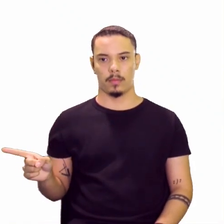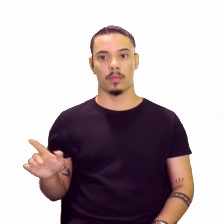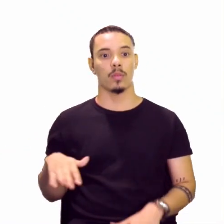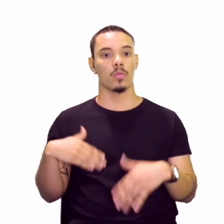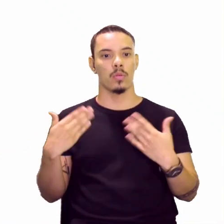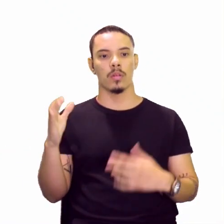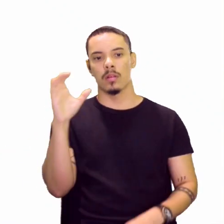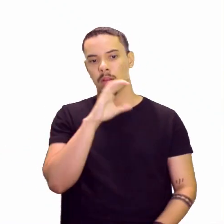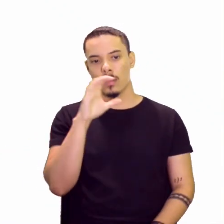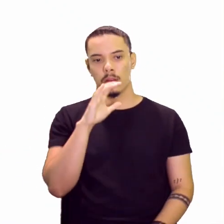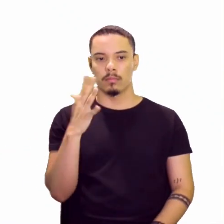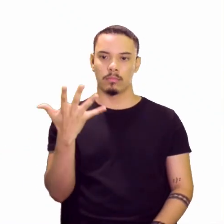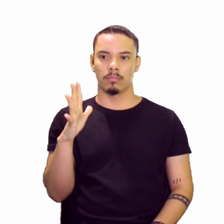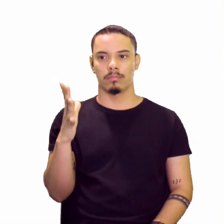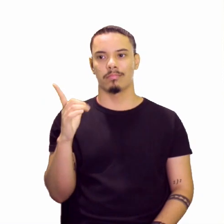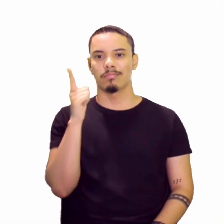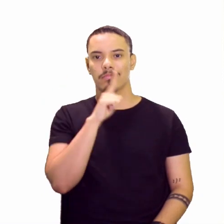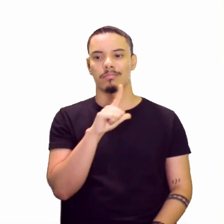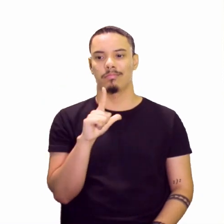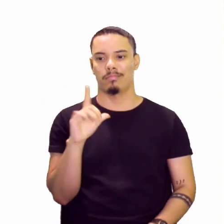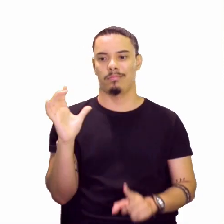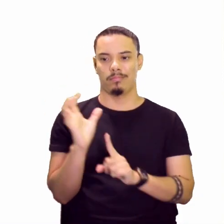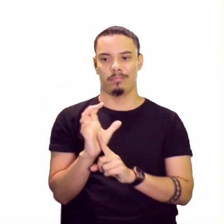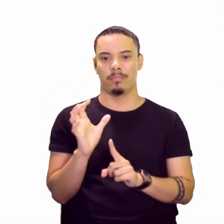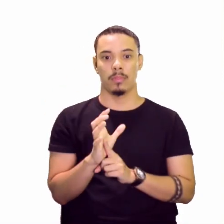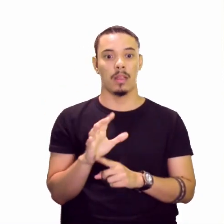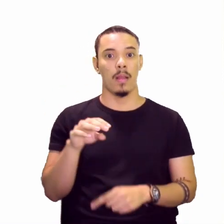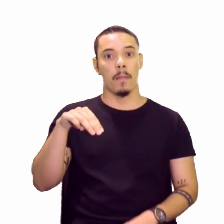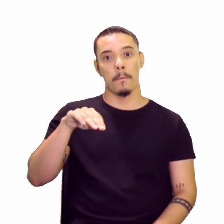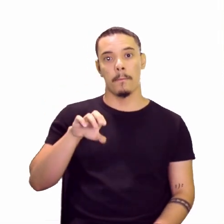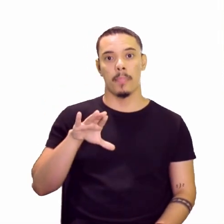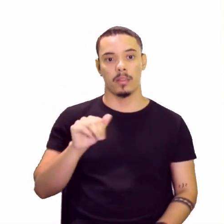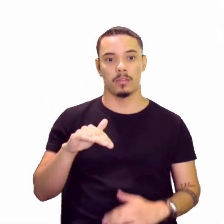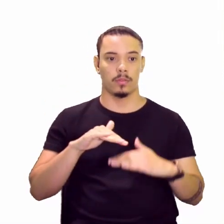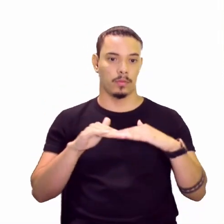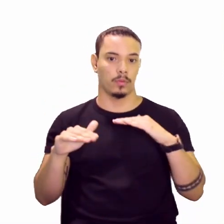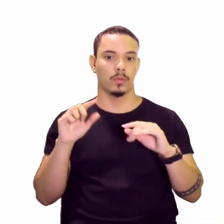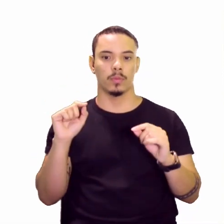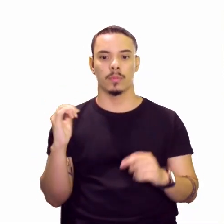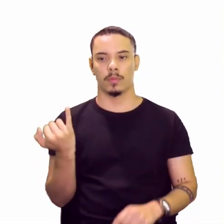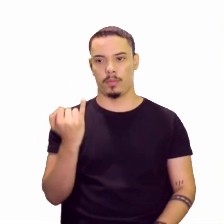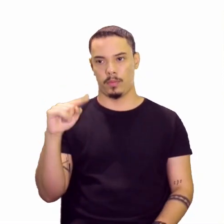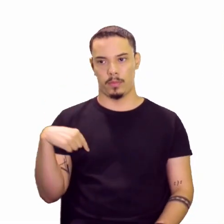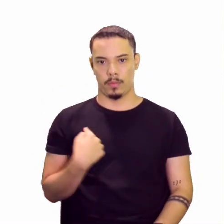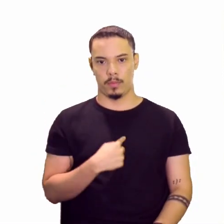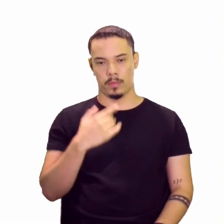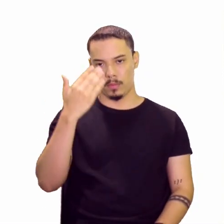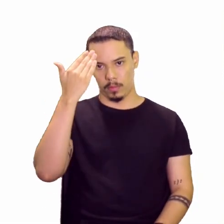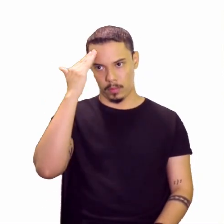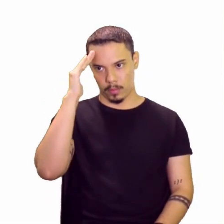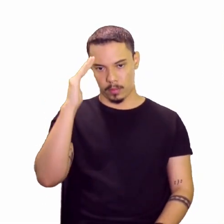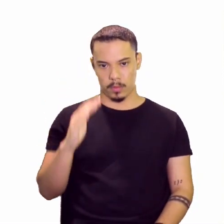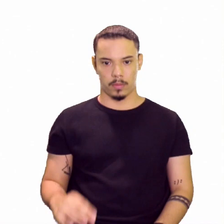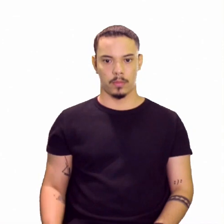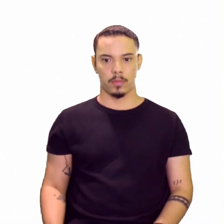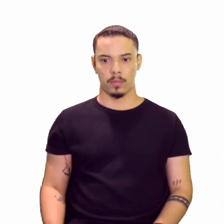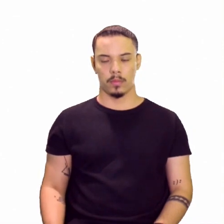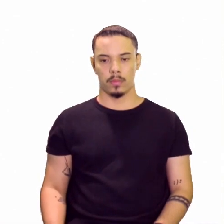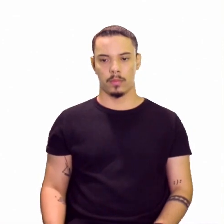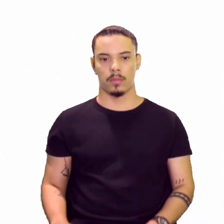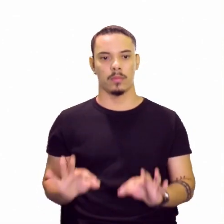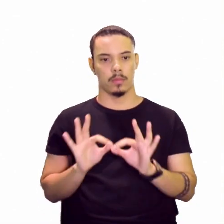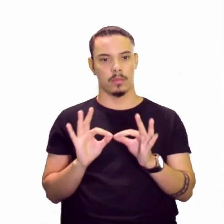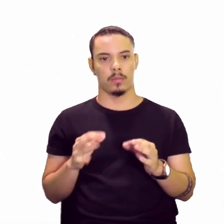a aceleração média sofrida pelo paraquedista? Ele quer a média, né, Décio? Então, o que é importante aqui? É simples, né?